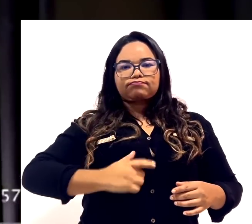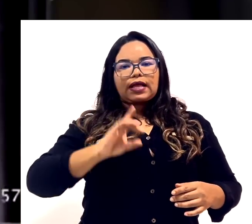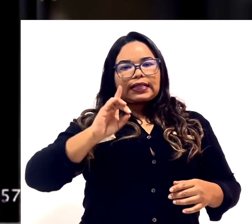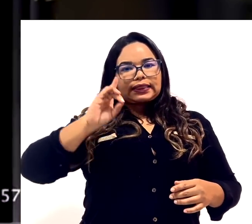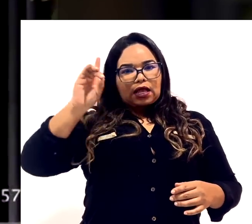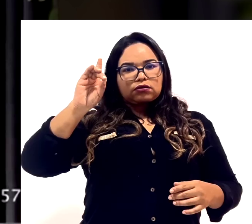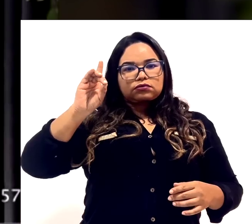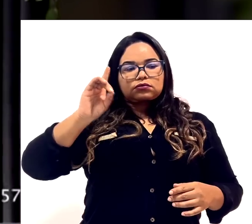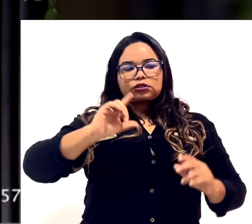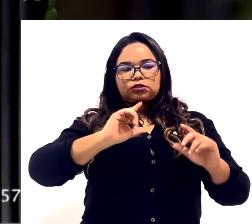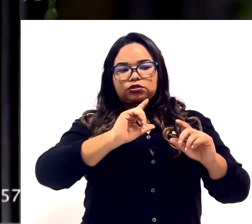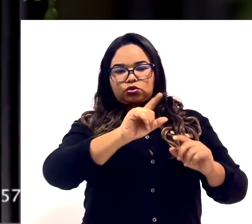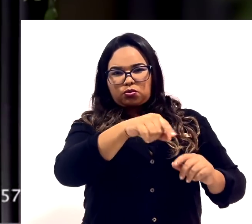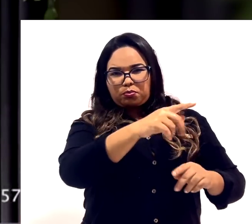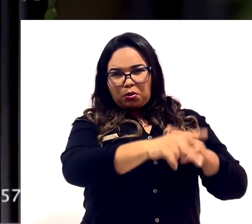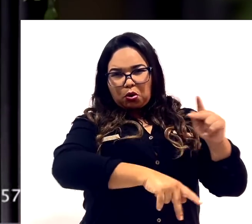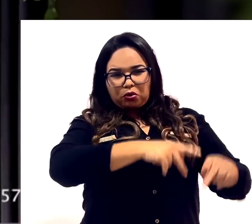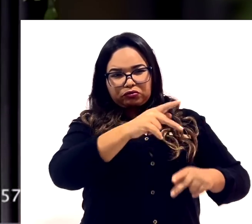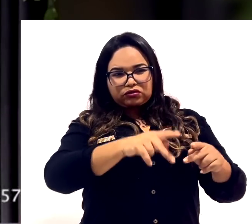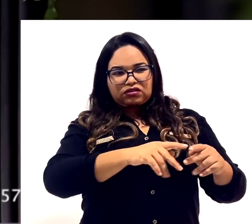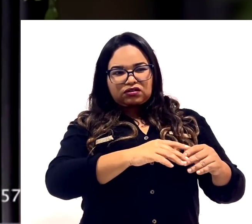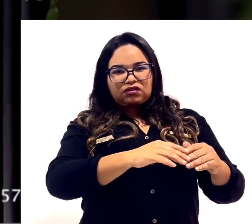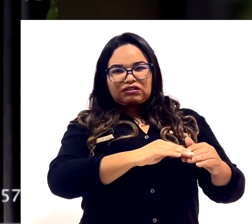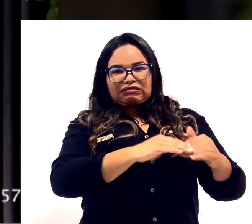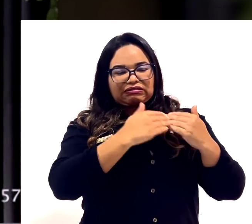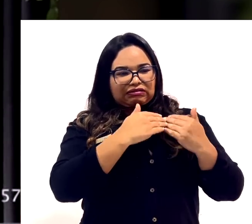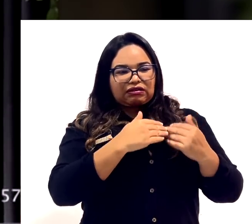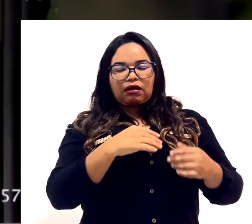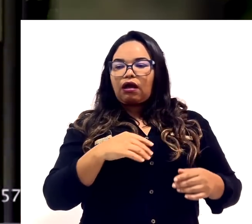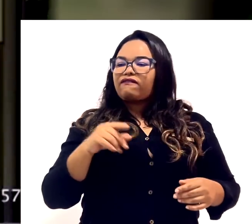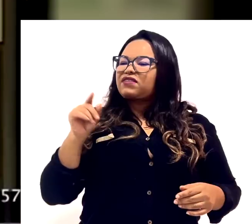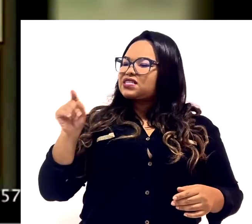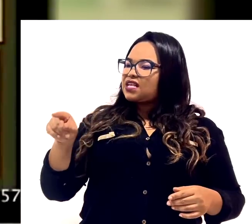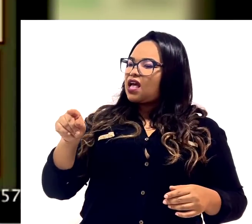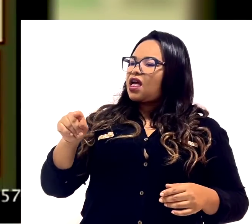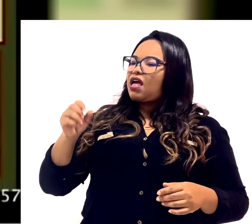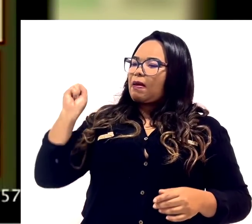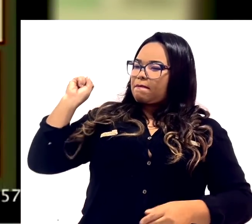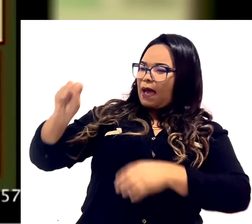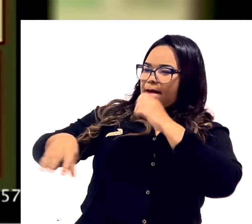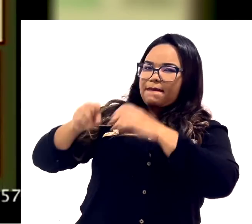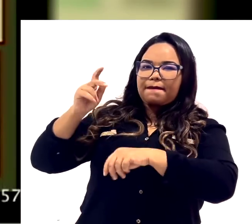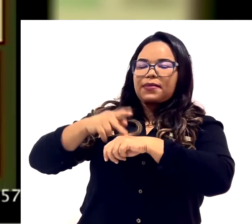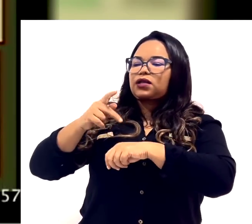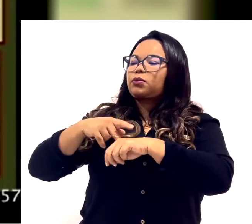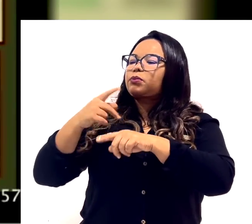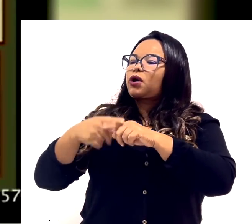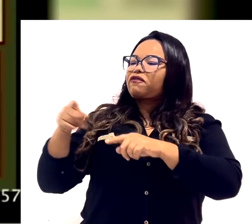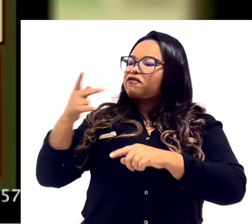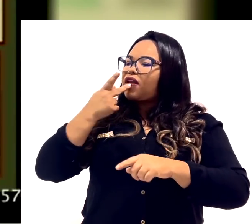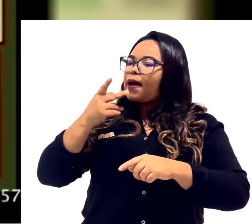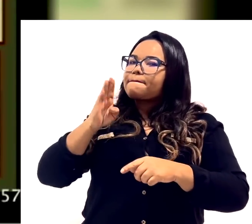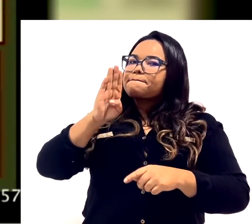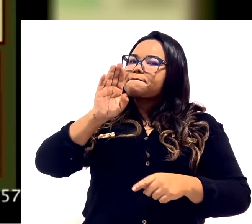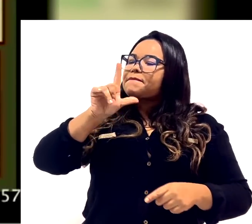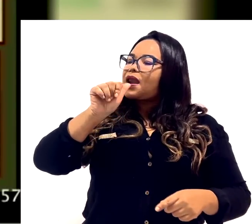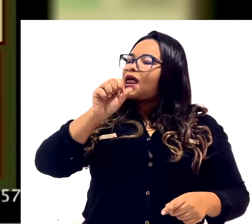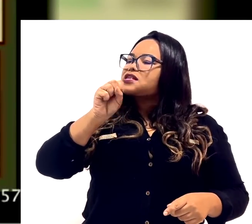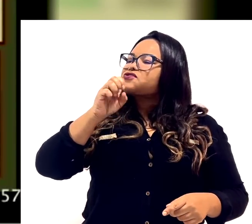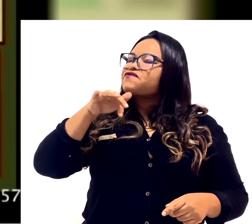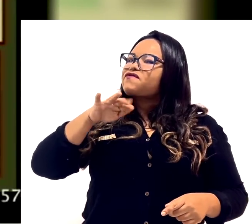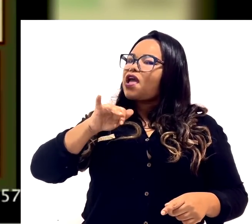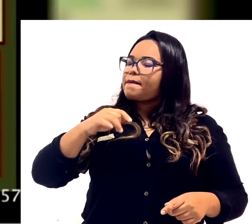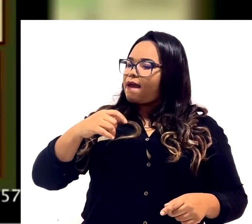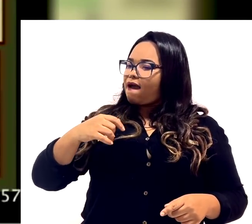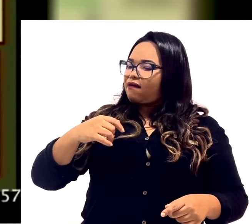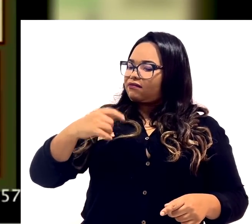os judeus responderam dizendo, não te apedrejamos por alguma obra boa, mas pela blasfêmia, porque sendo tu homem,